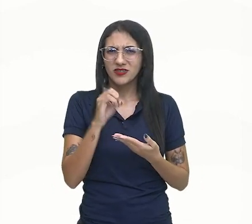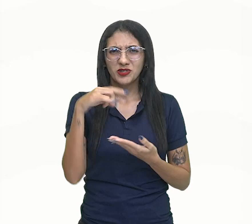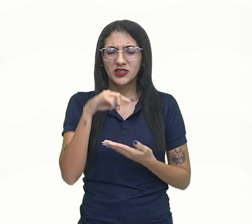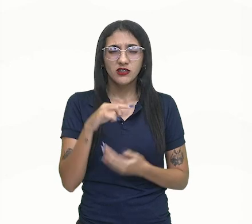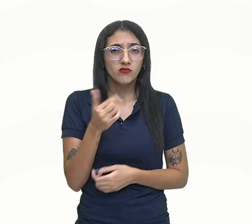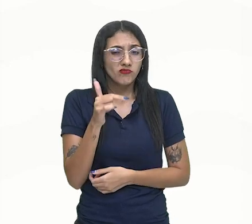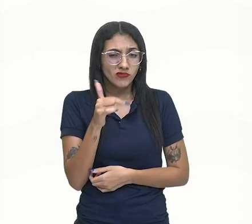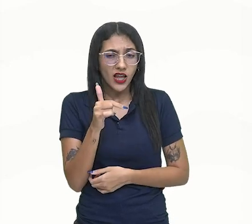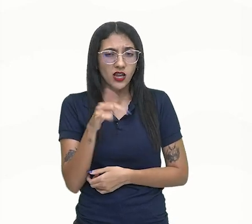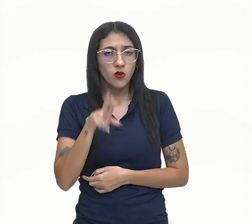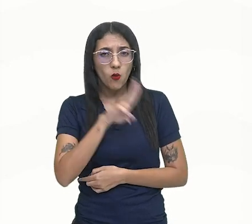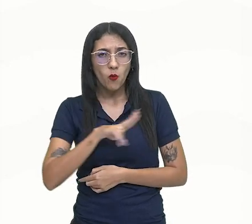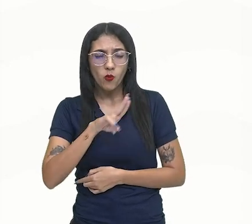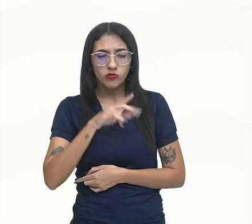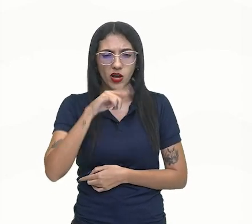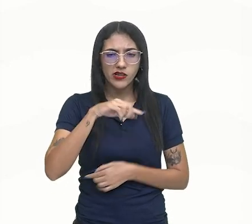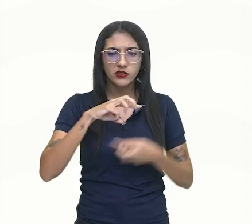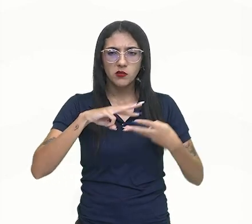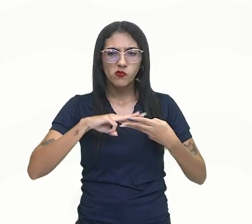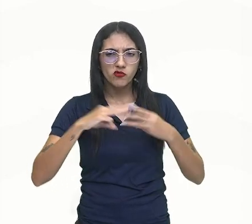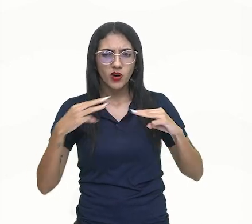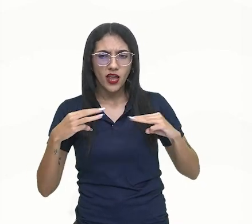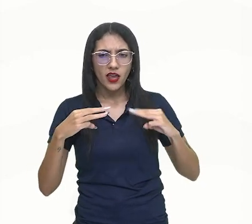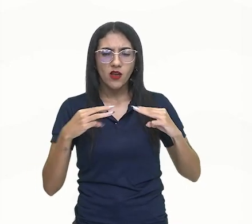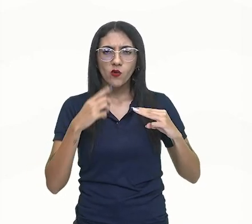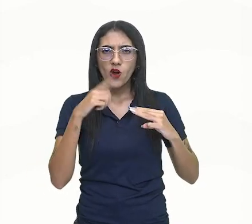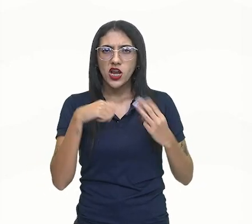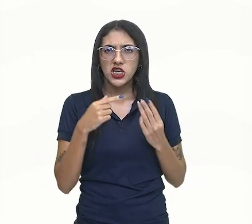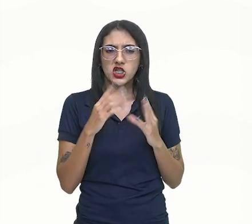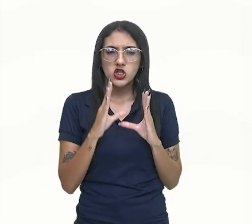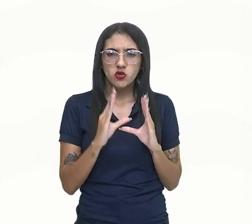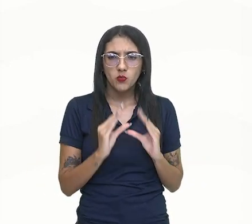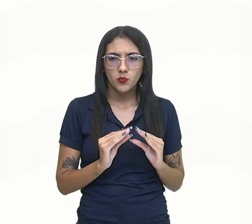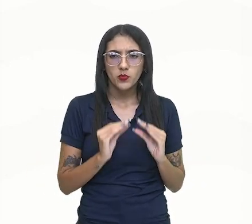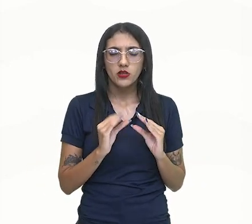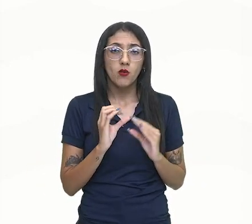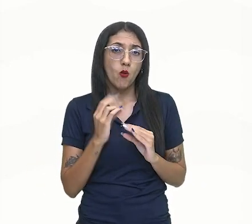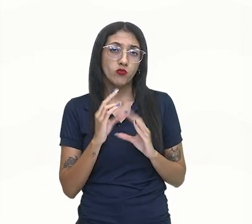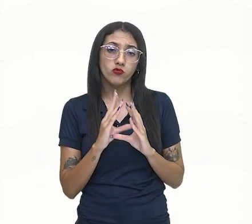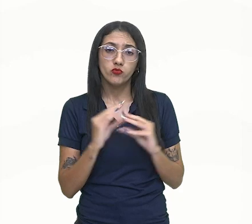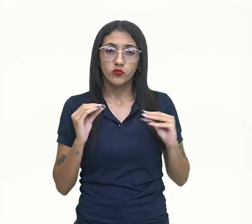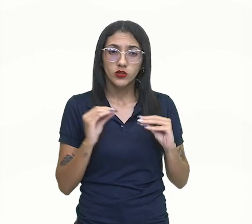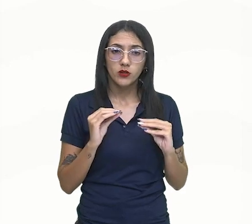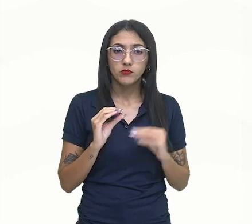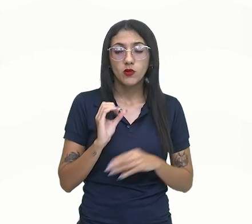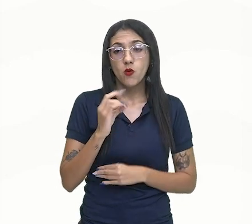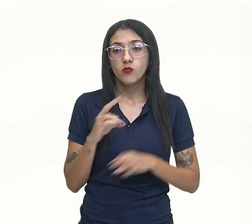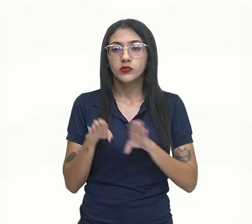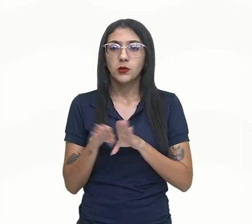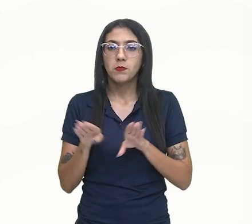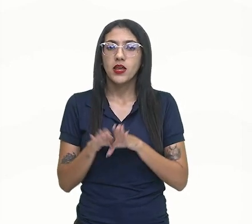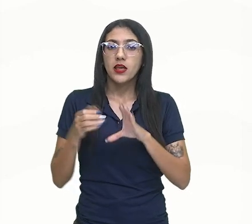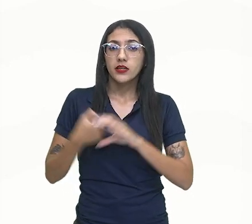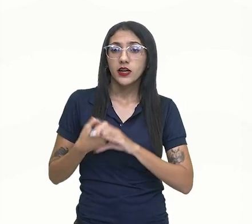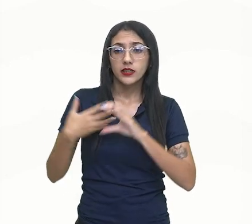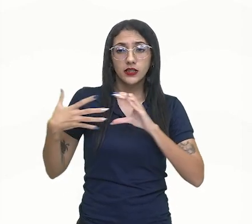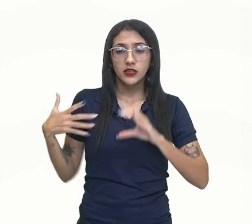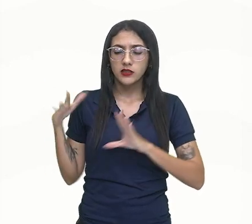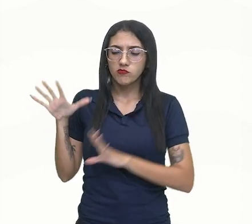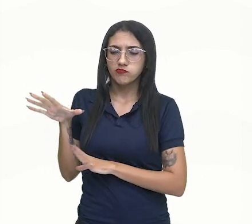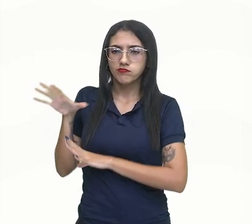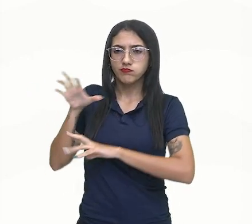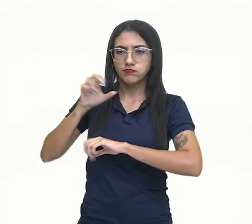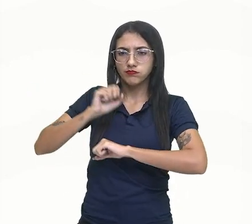usava aquele músculo, aquele órgão era atrofiado, e também a lei da herança dos caracteres